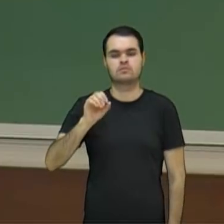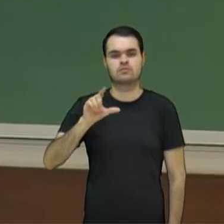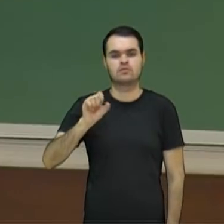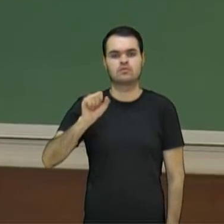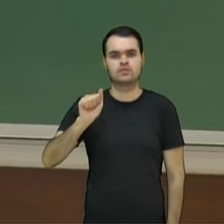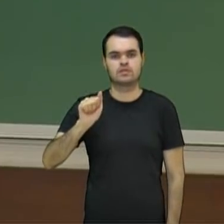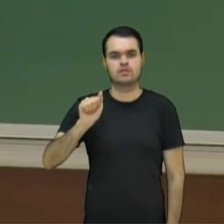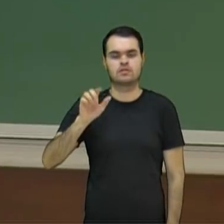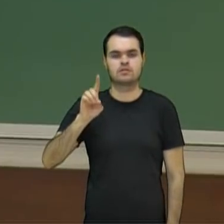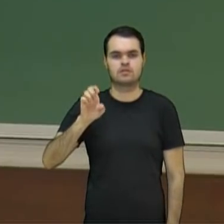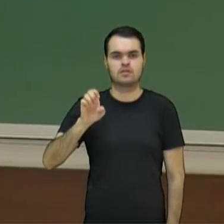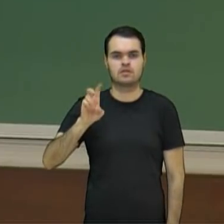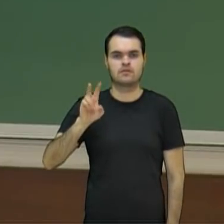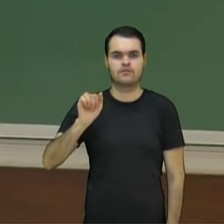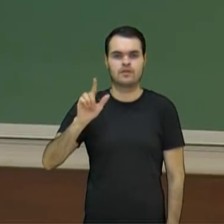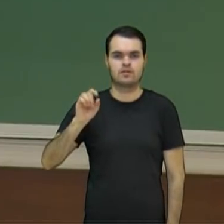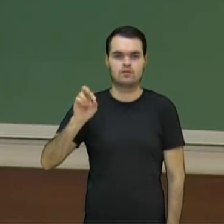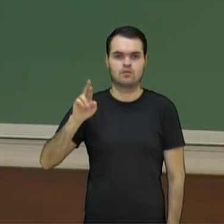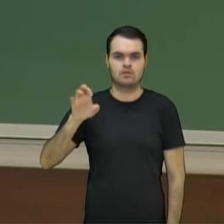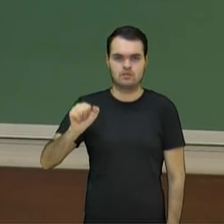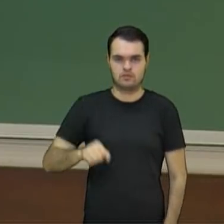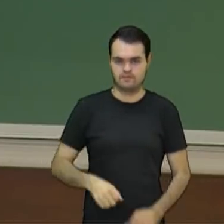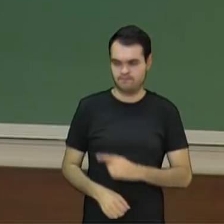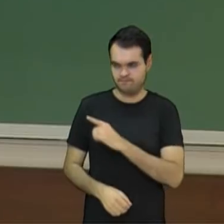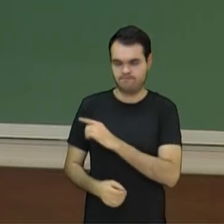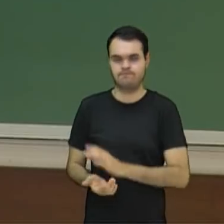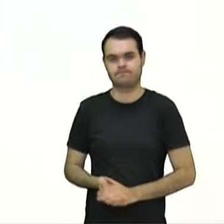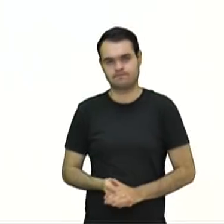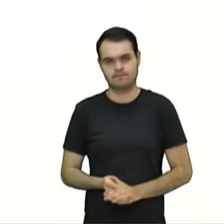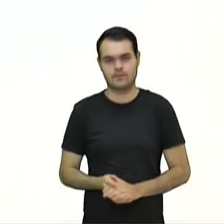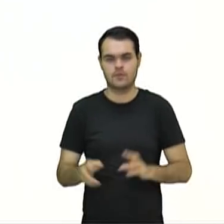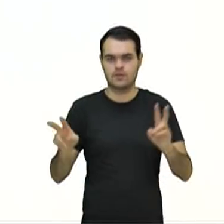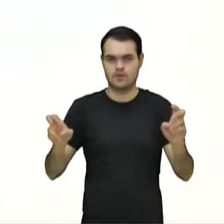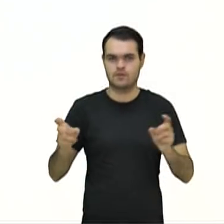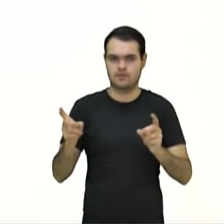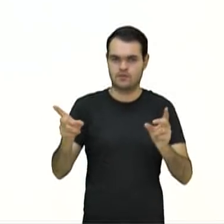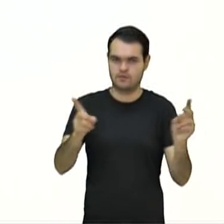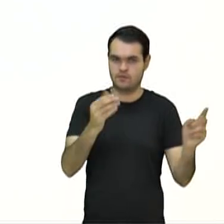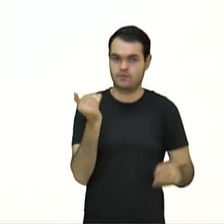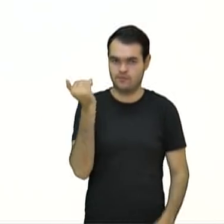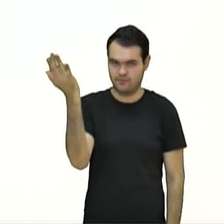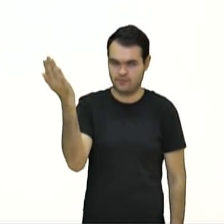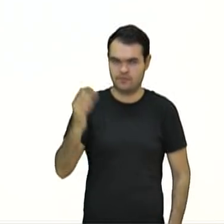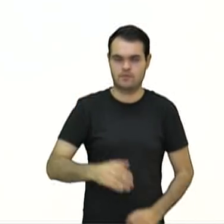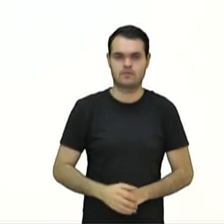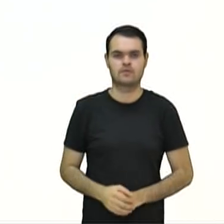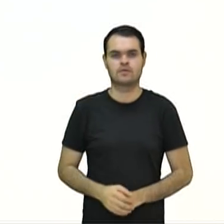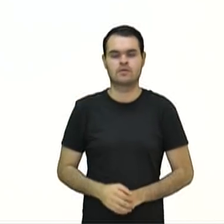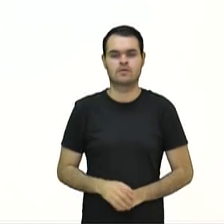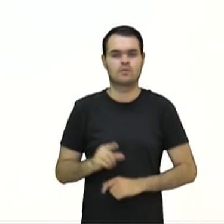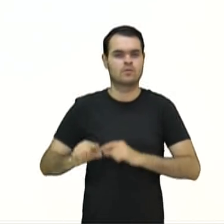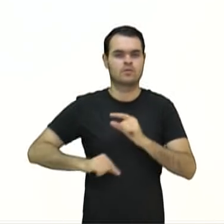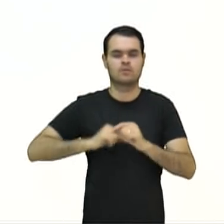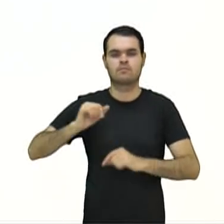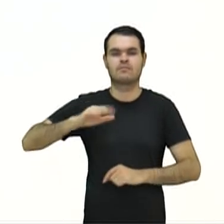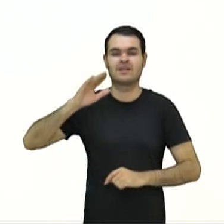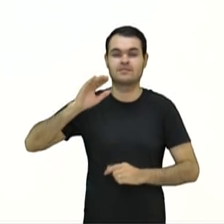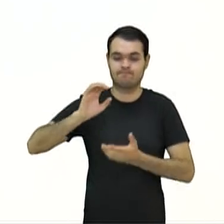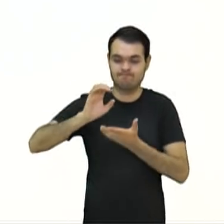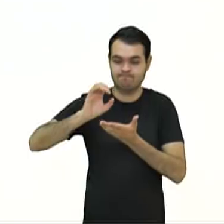à agricultura. Muito bem, em relação ao comércio internacional, os que mais